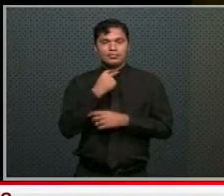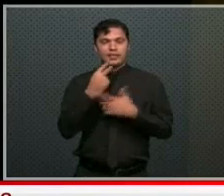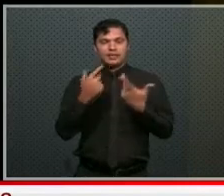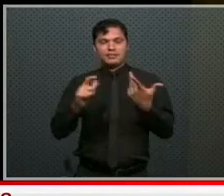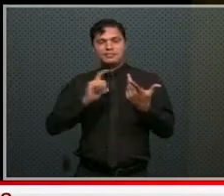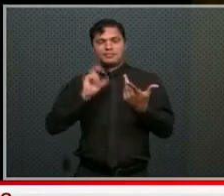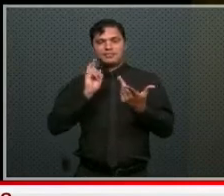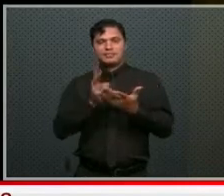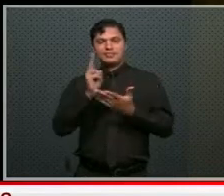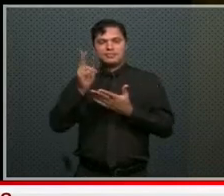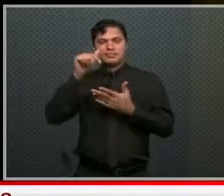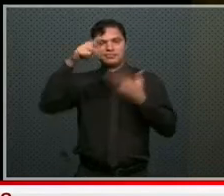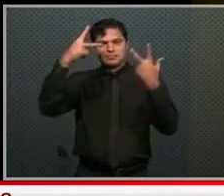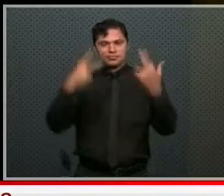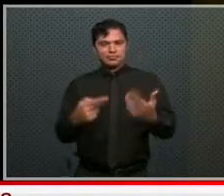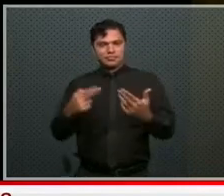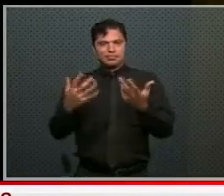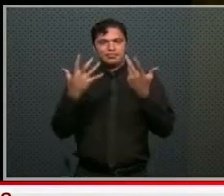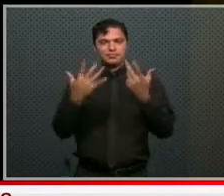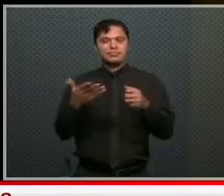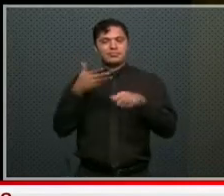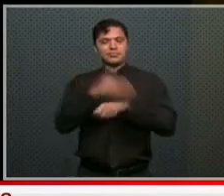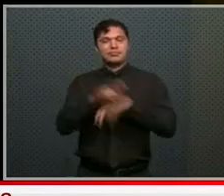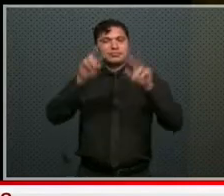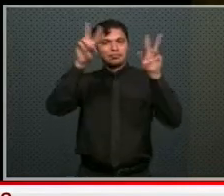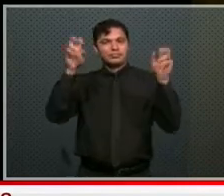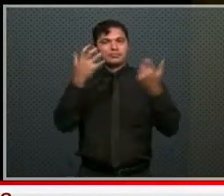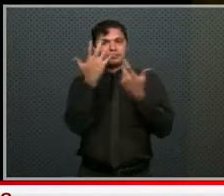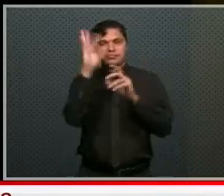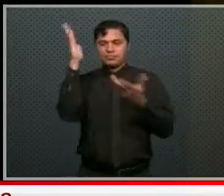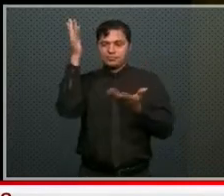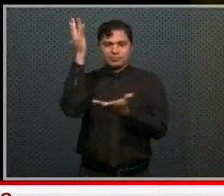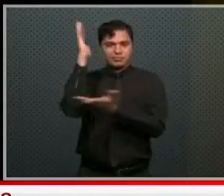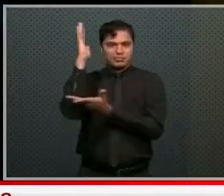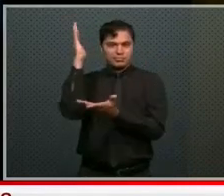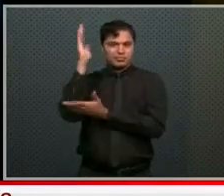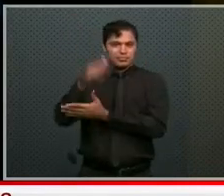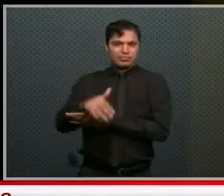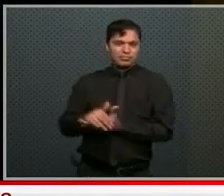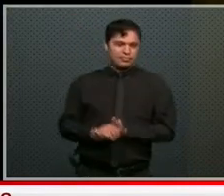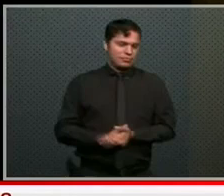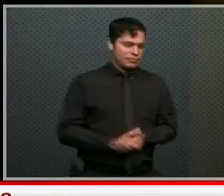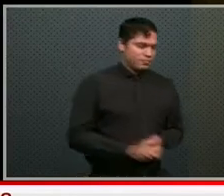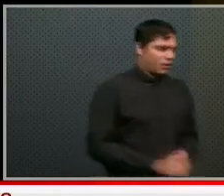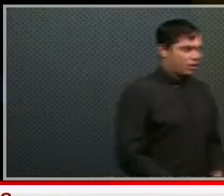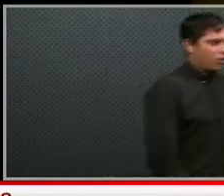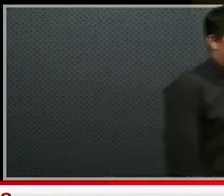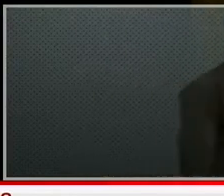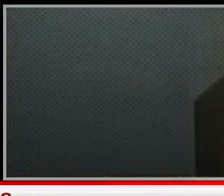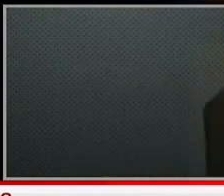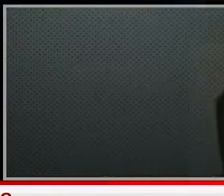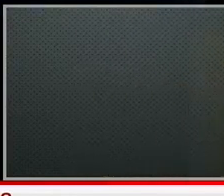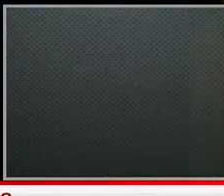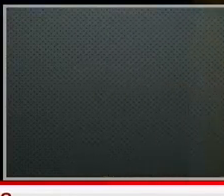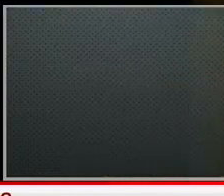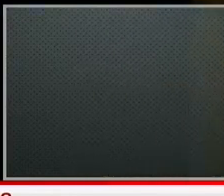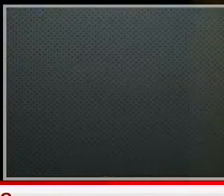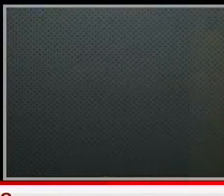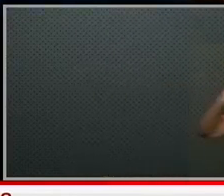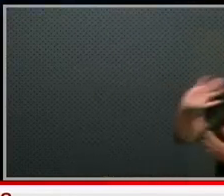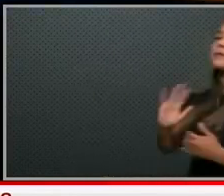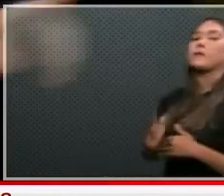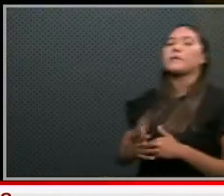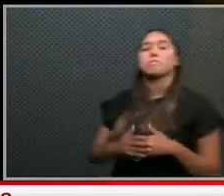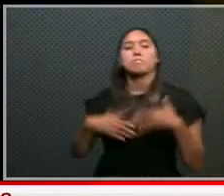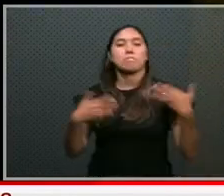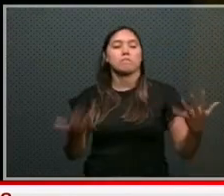E aí eu quero então aqui mas no assunto você falou desmatamento aqui só o favor de desmatamento não e eu não pronunciamento